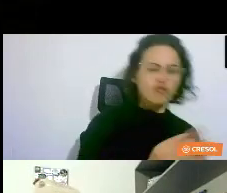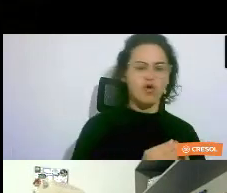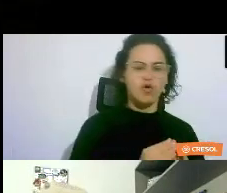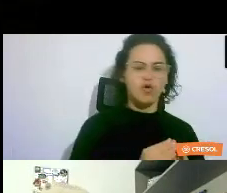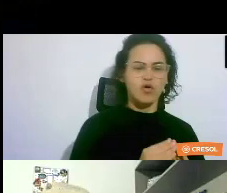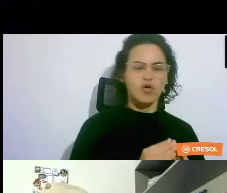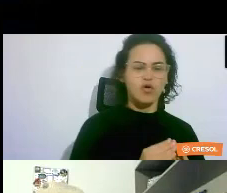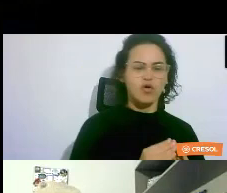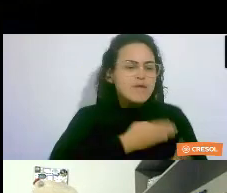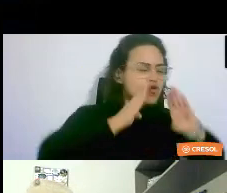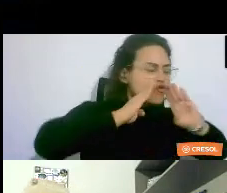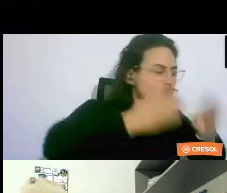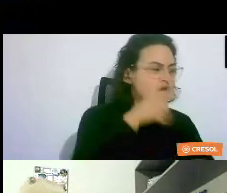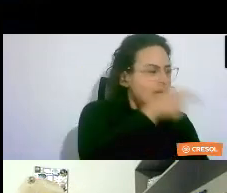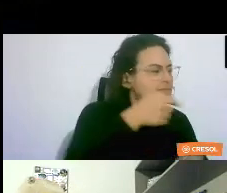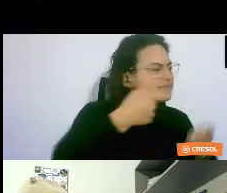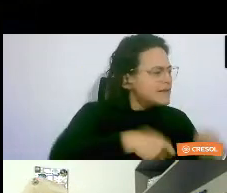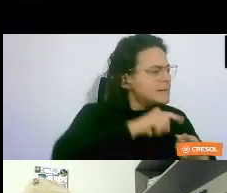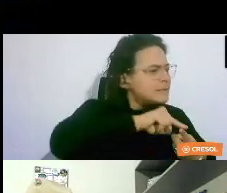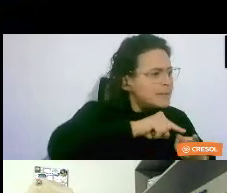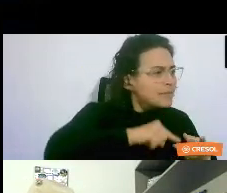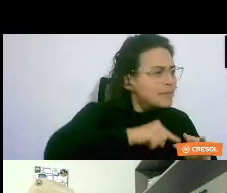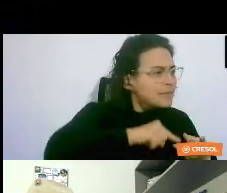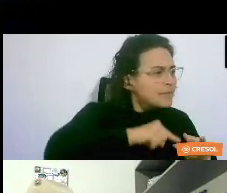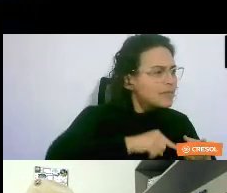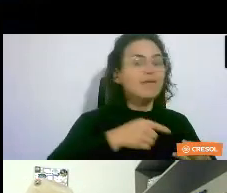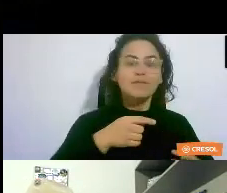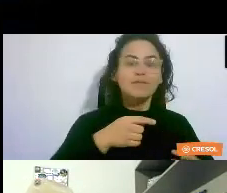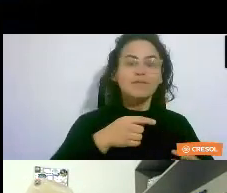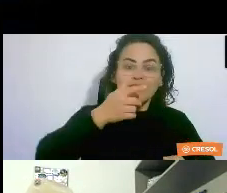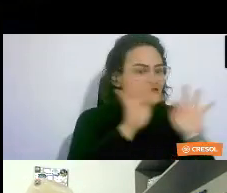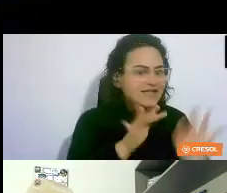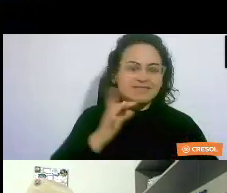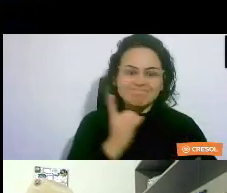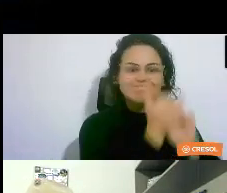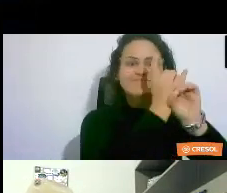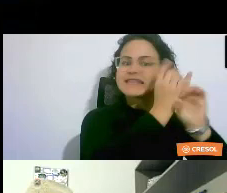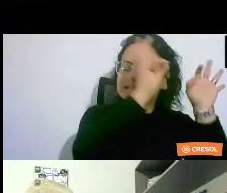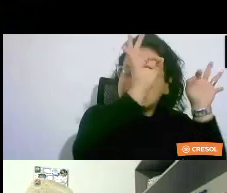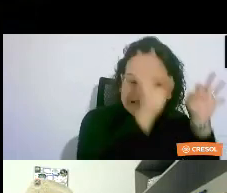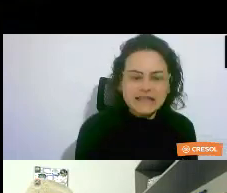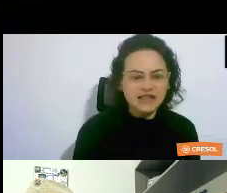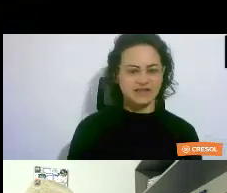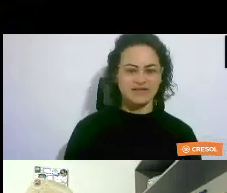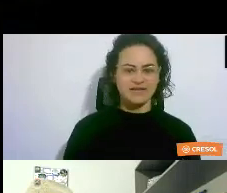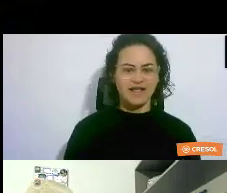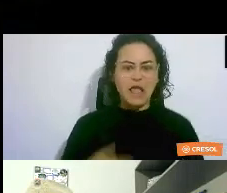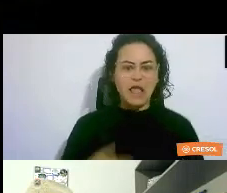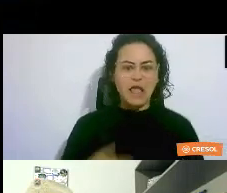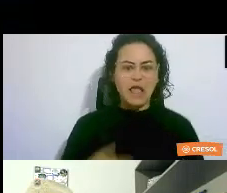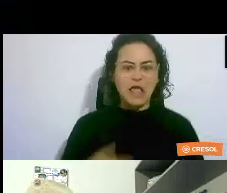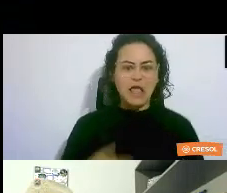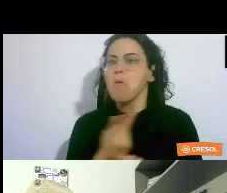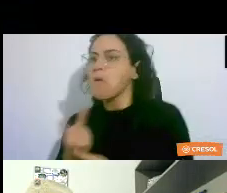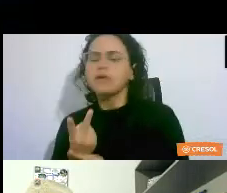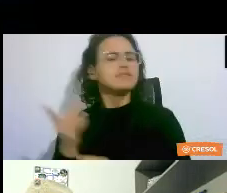fazer o melhor, a felicidade vai encontrá-lo. A gente procura, mas é a felicidade que vai ao nosso encontro quando